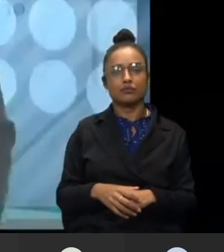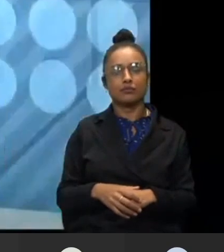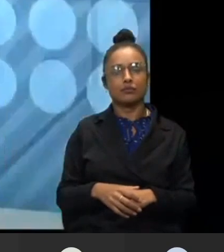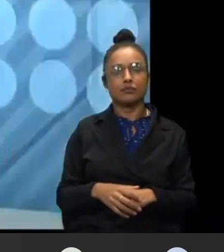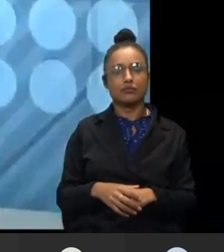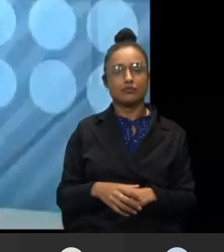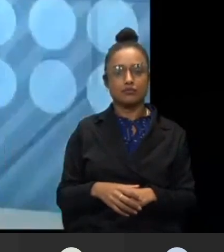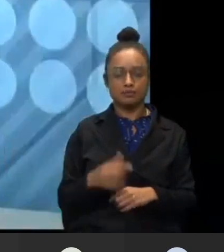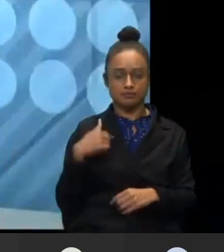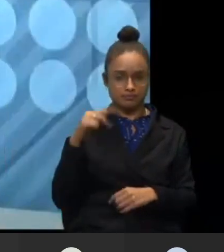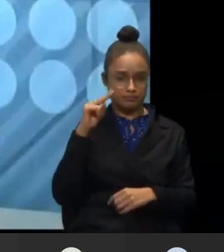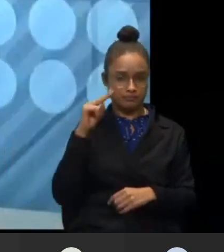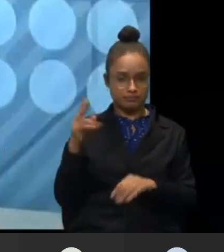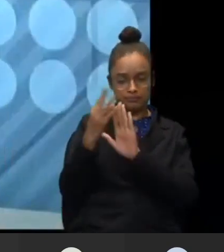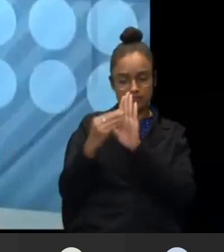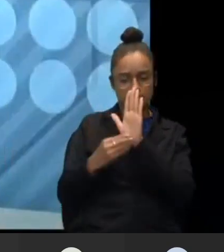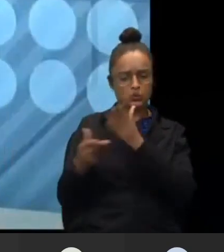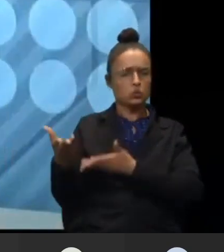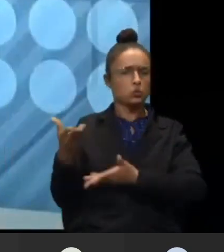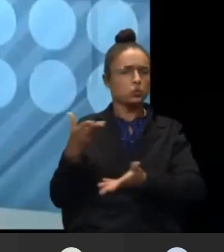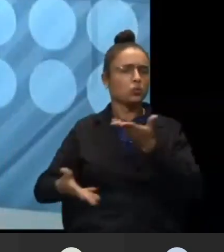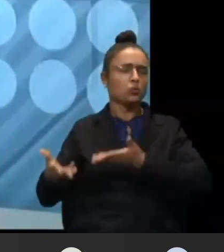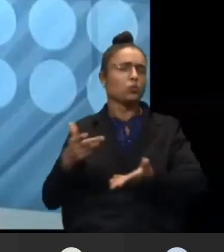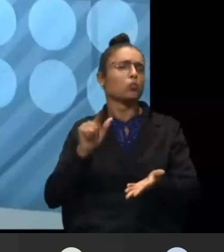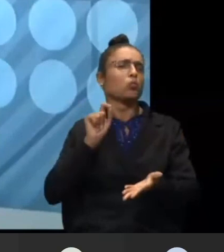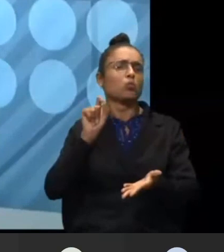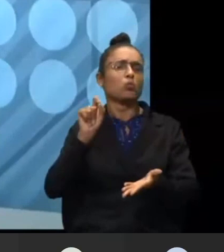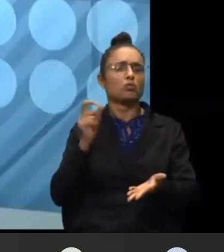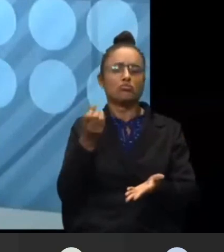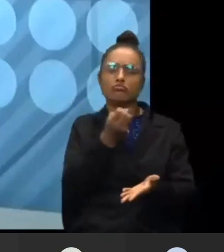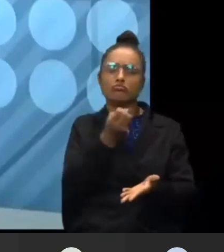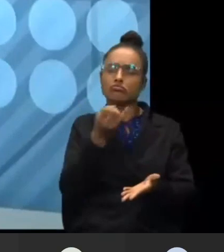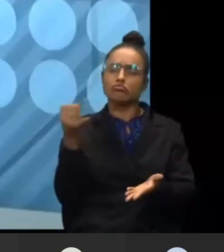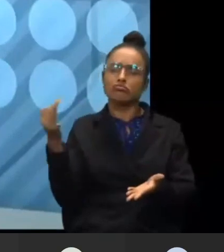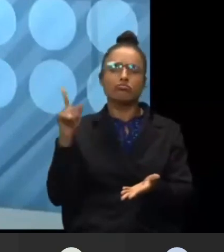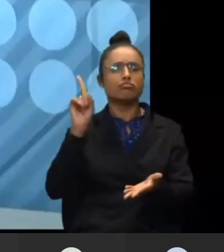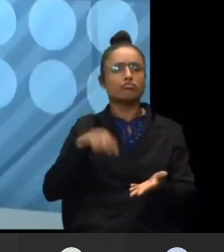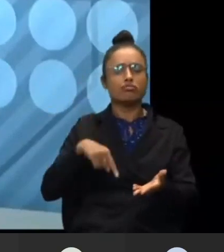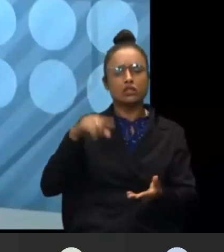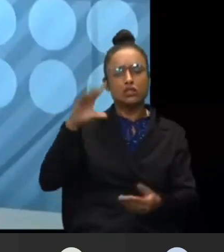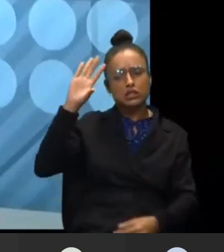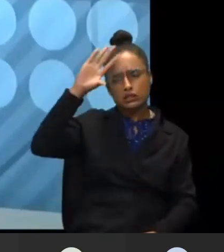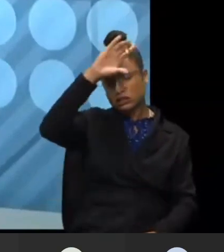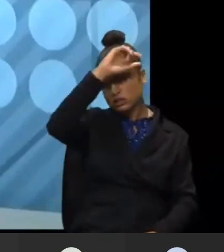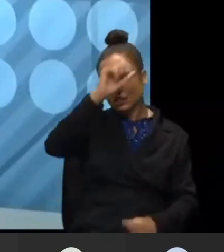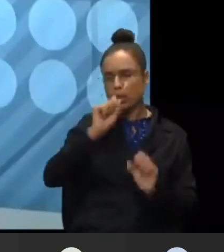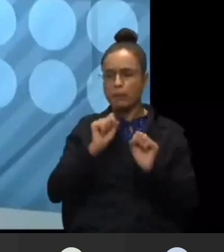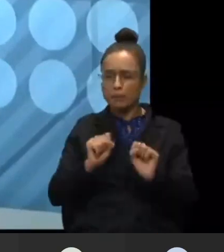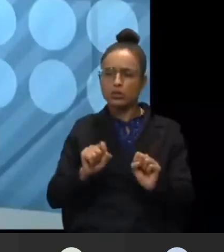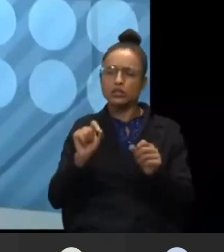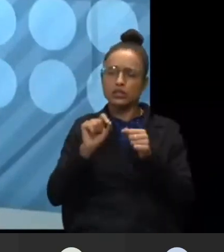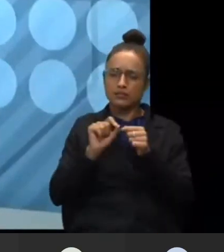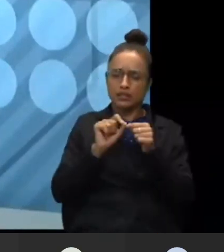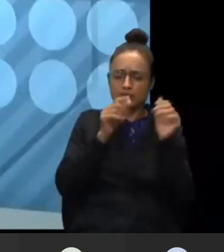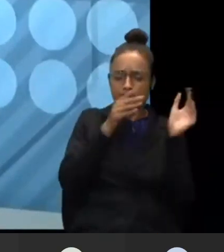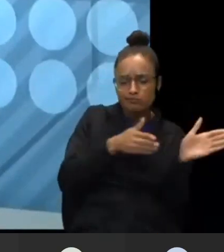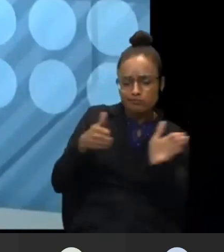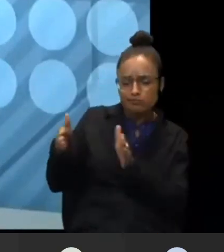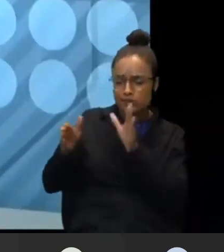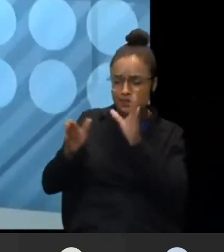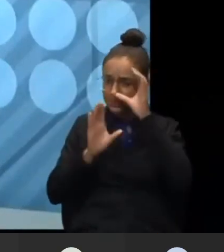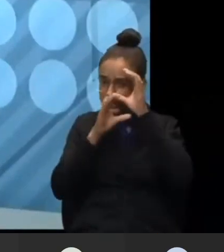Através desses dados que nós obtivemos, quais as interpretações que podem ser realizadas? Esses dados